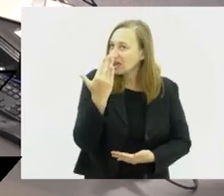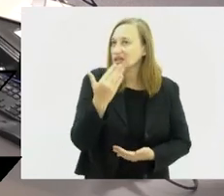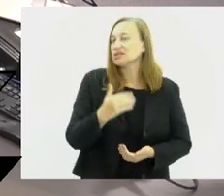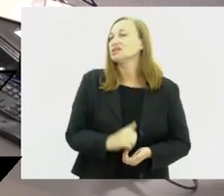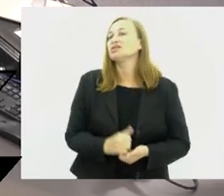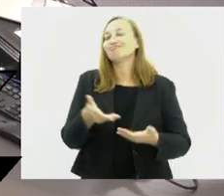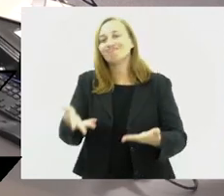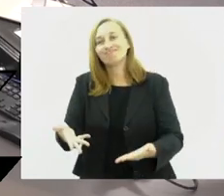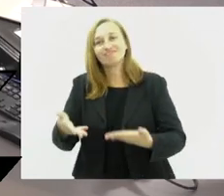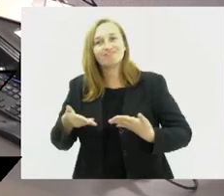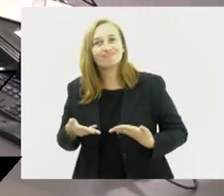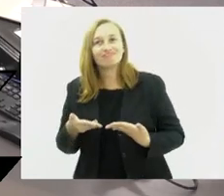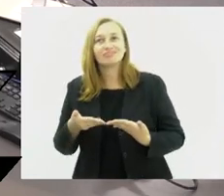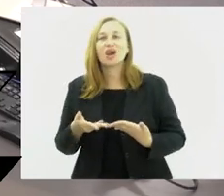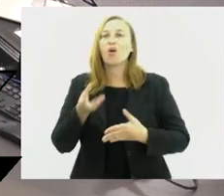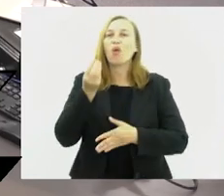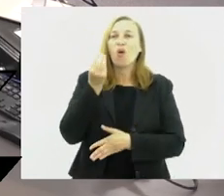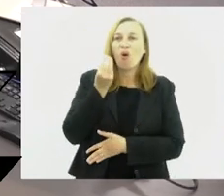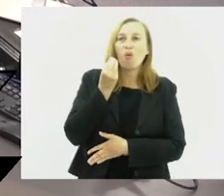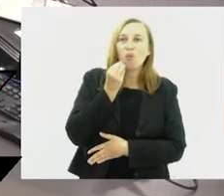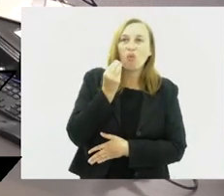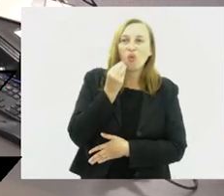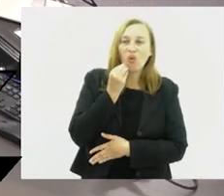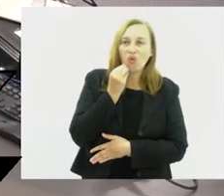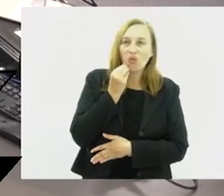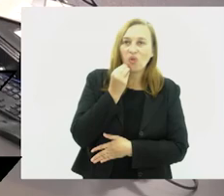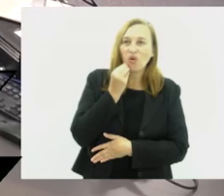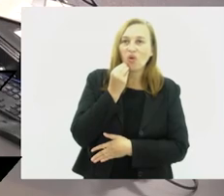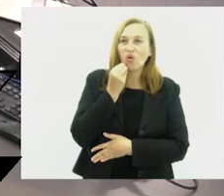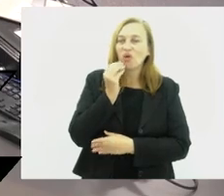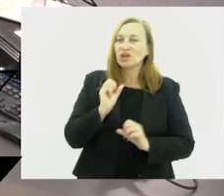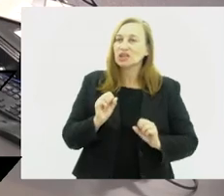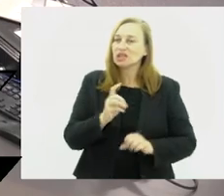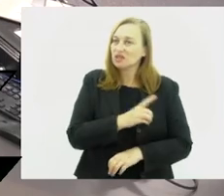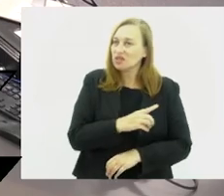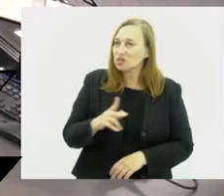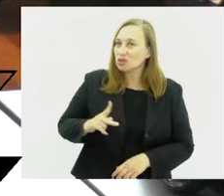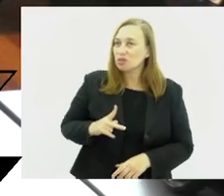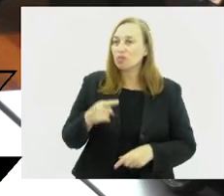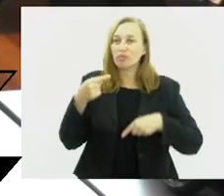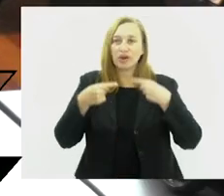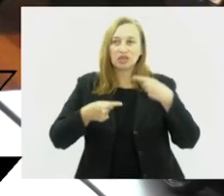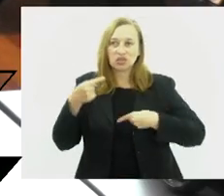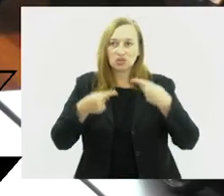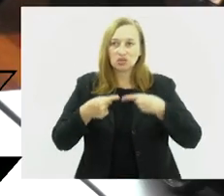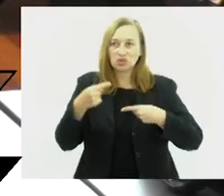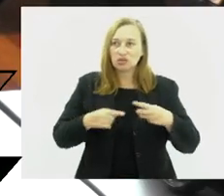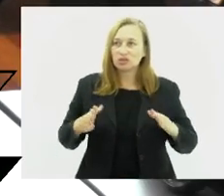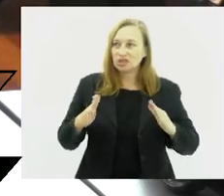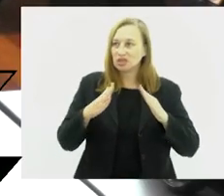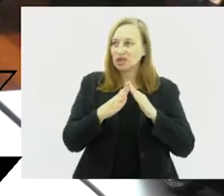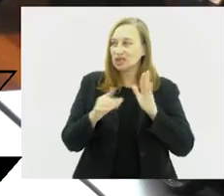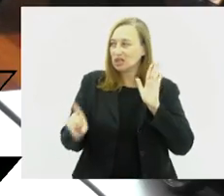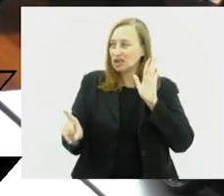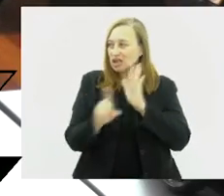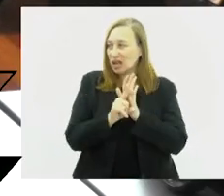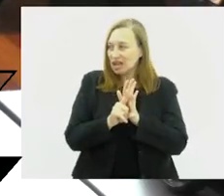pelo convite e pela oportunidade de trazer a Defensoria Pública para o debate nessa Casa